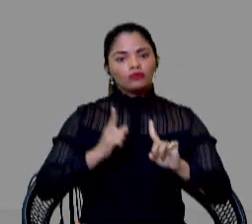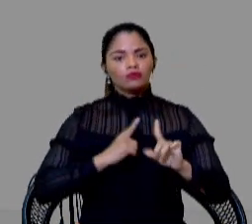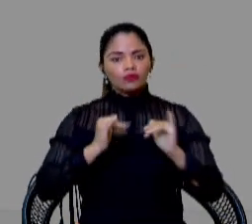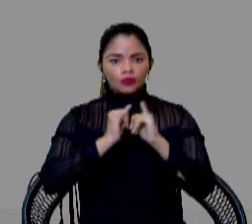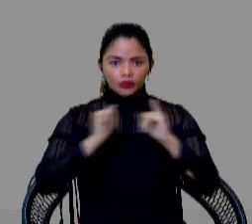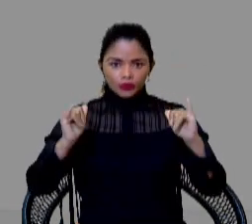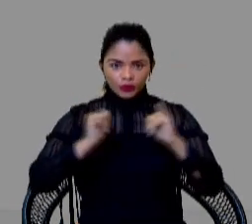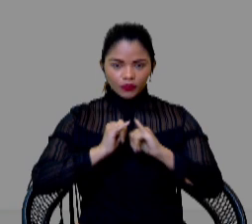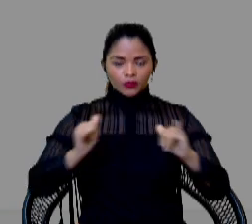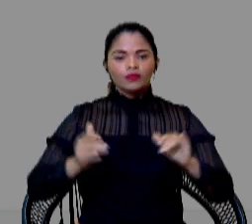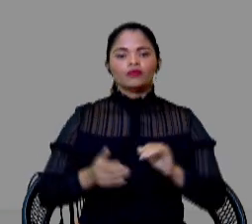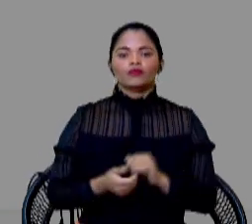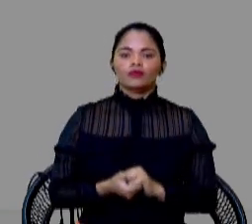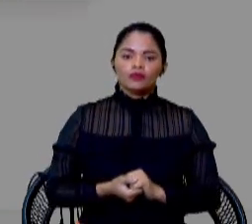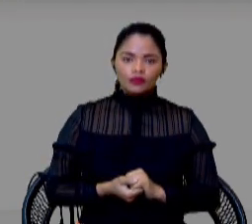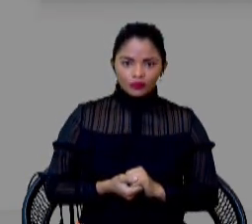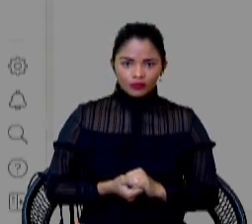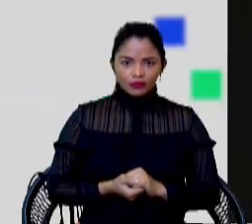campanha. Beleza?